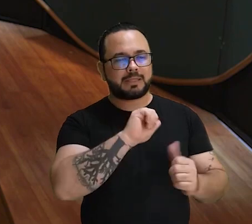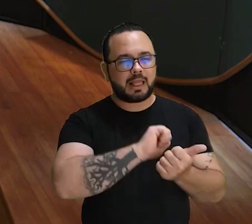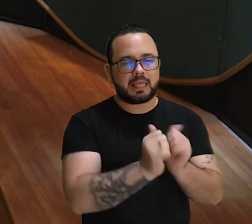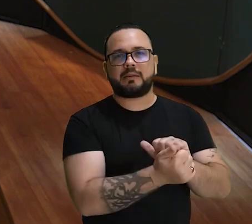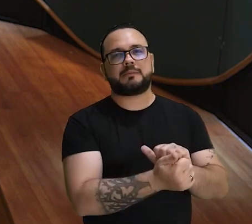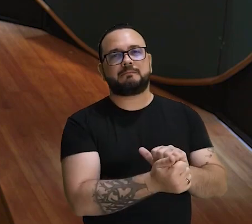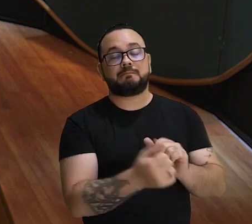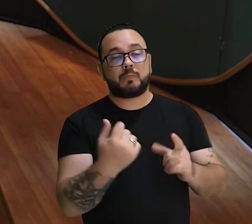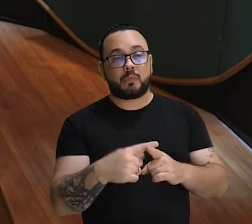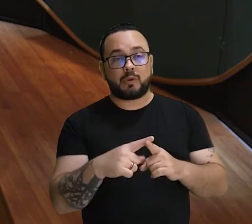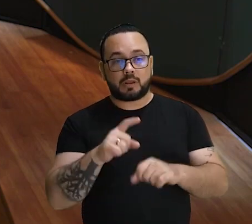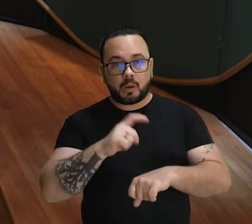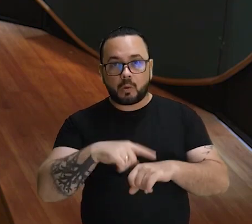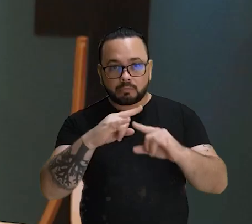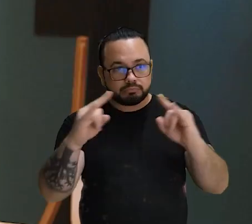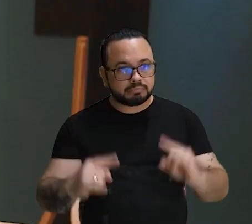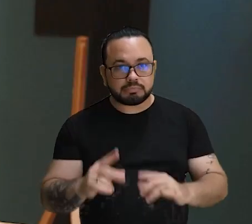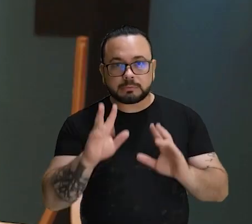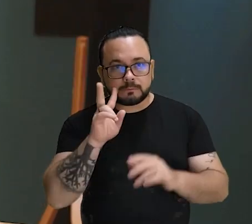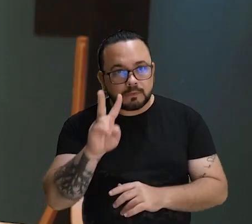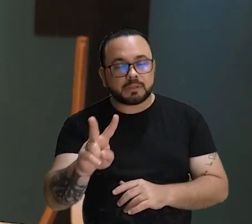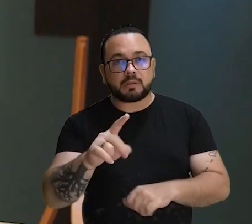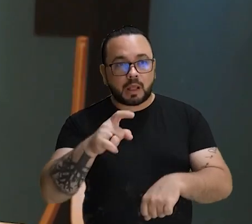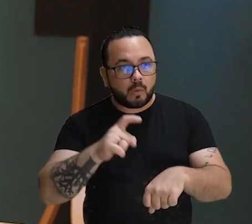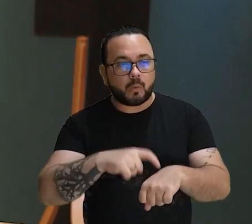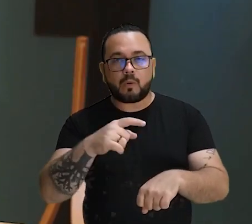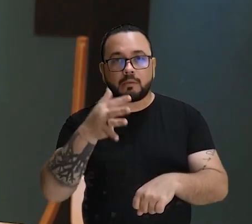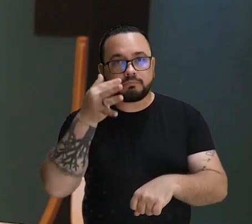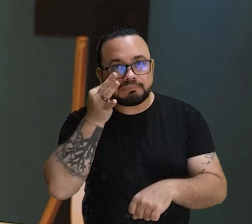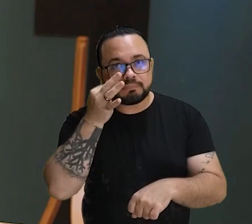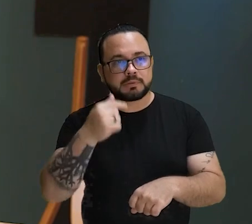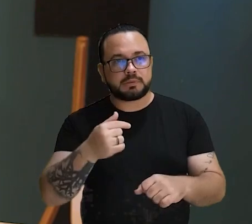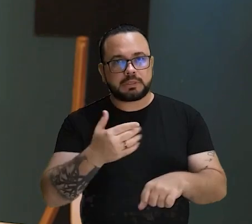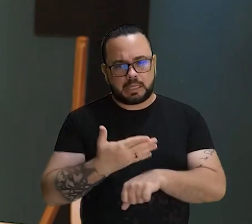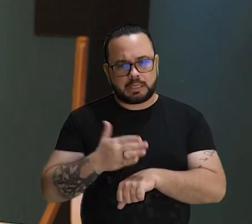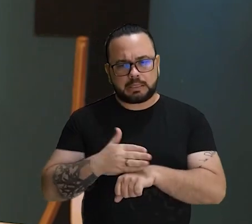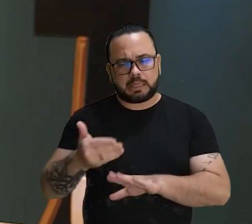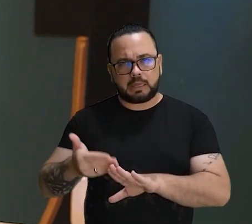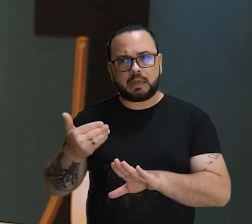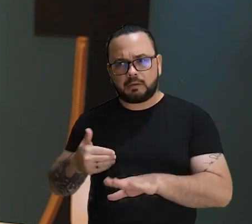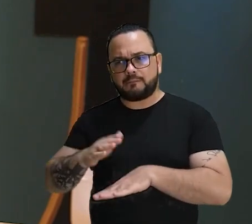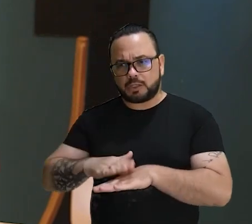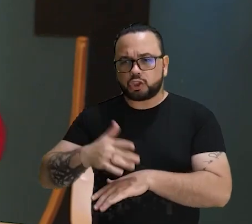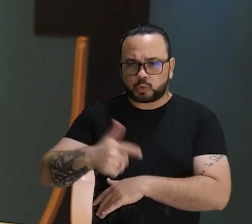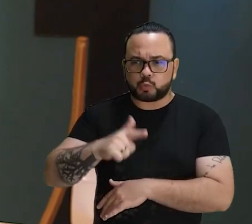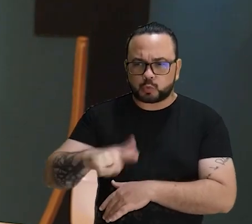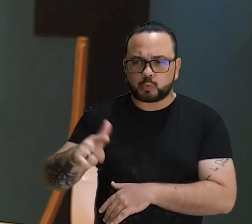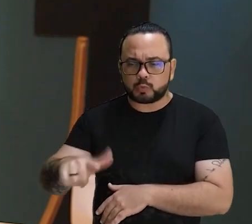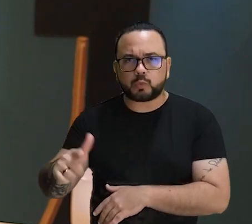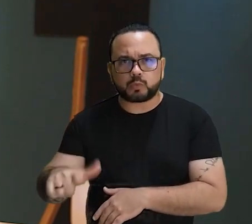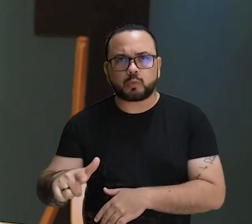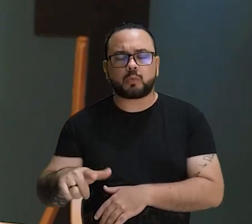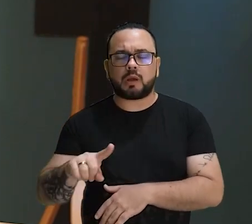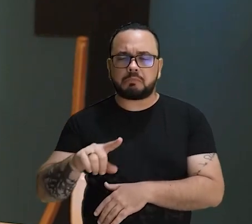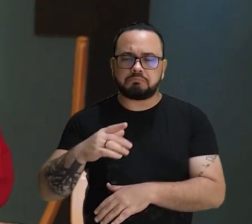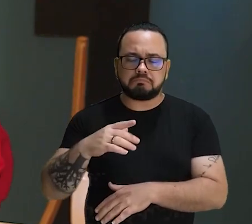O espetáculo vai, você faz ali agora, depois, não ficou tão legal aquilo, vamos refazer, vamos ensaiar, vamos fazer de novo. Então tem uma coisa da dinâmica